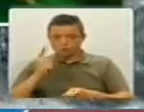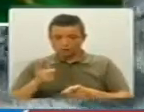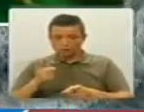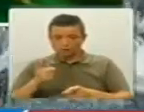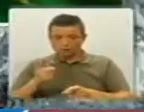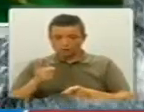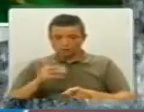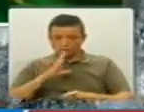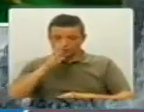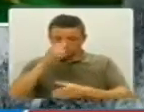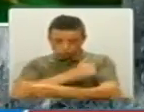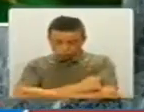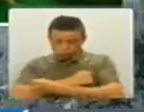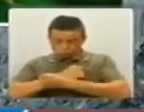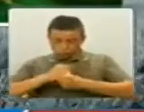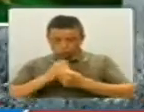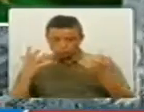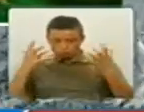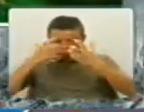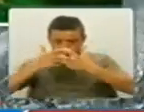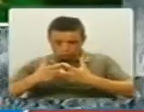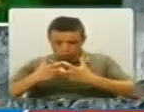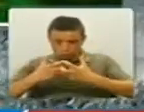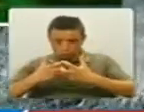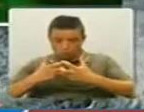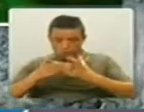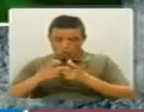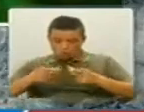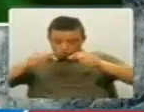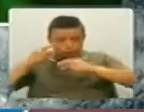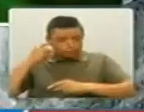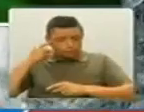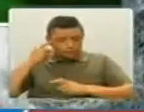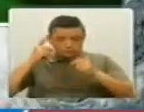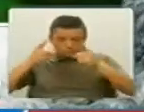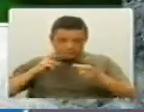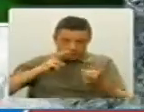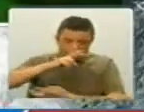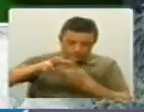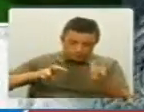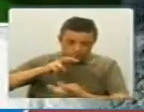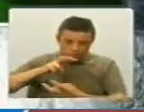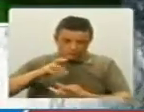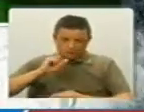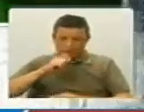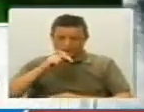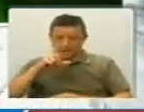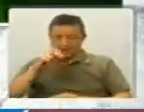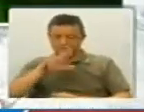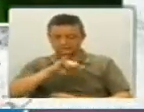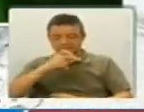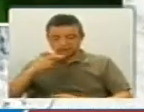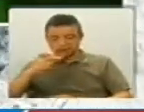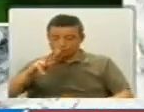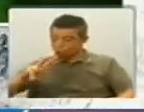remanescente. É o caso das explosões escuras. E então os astrónomos japoneses começaram à procura, precisamente em duas galáxias em que nós